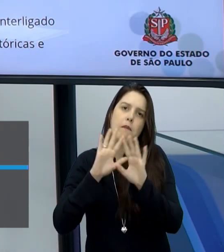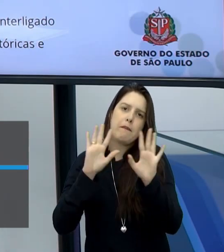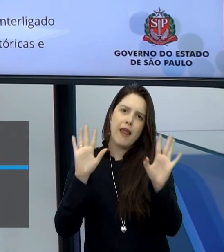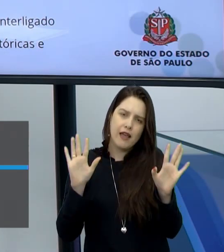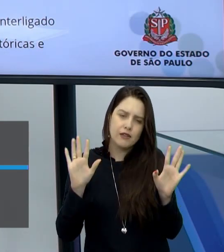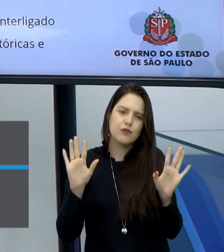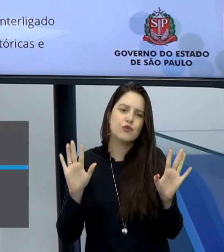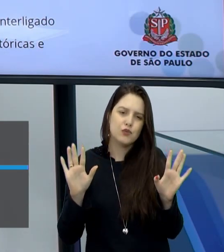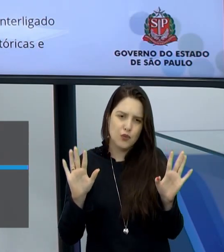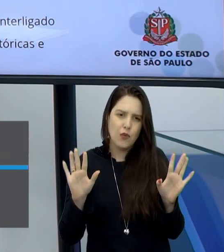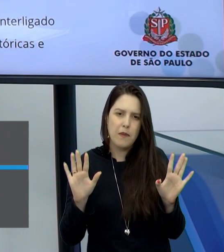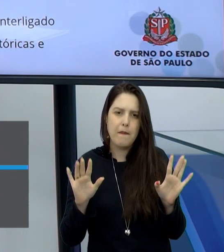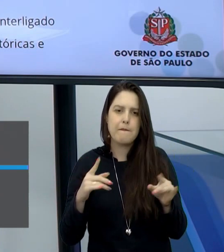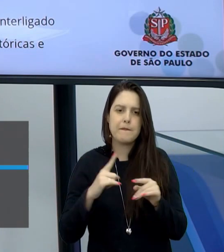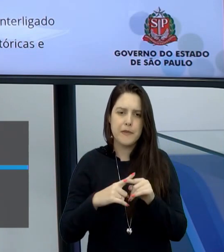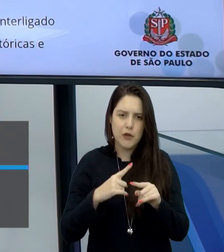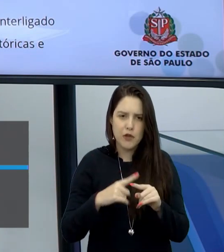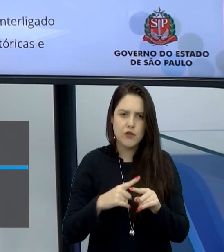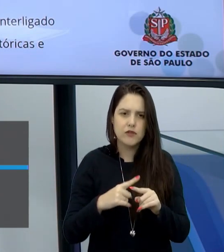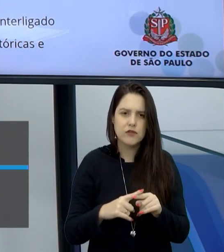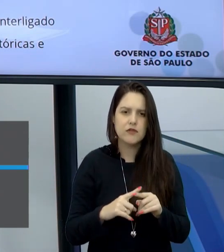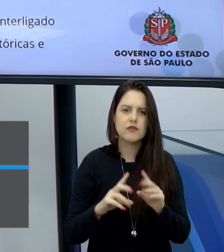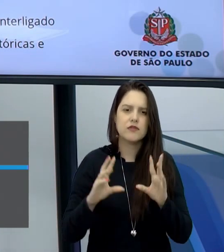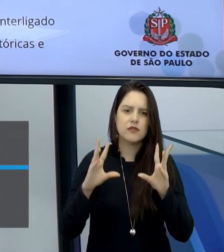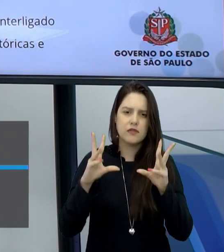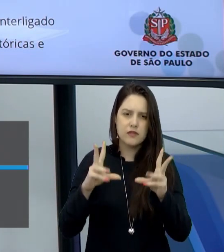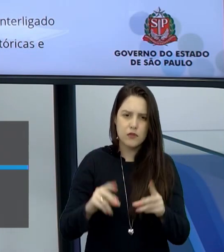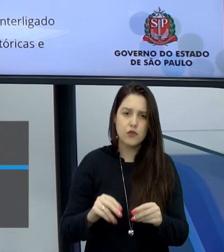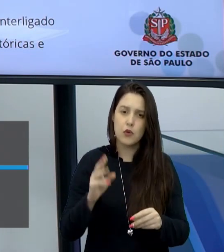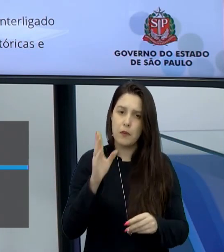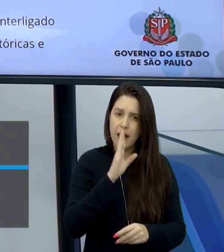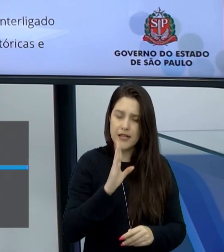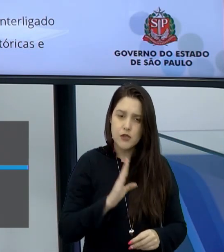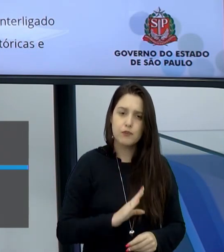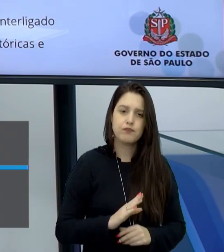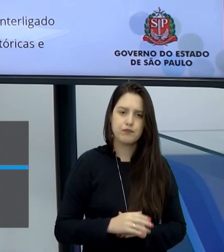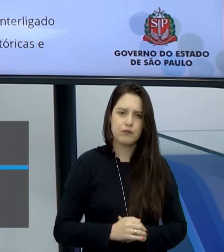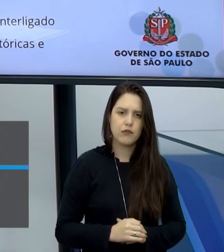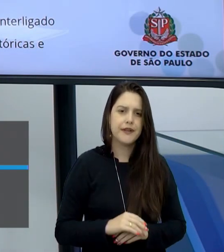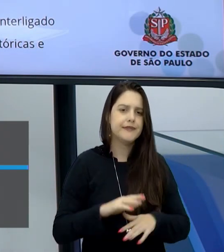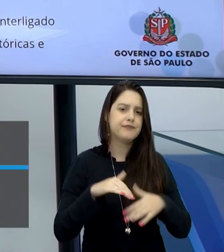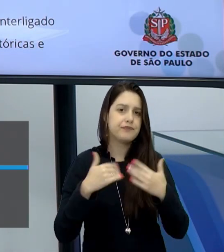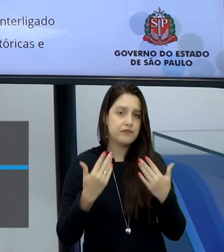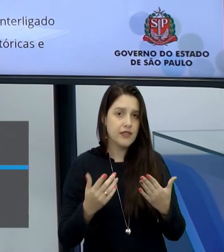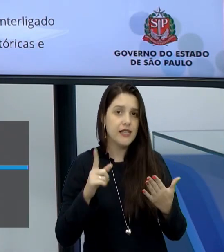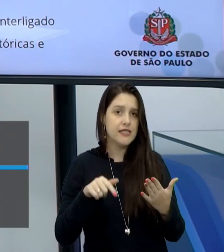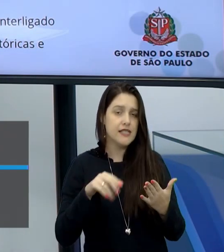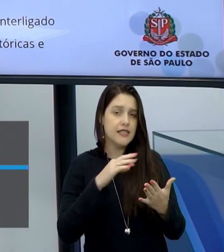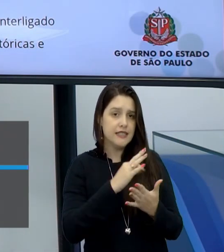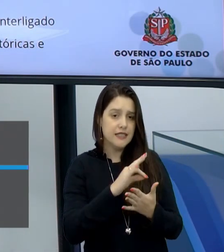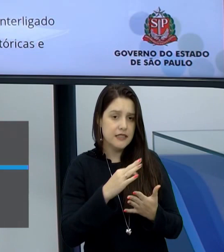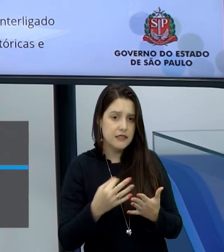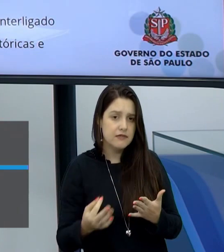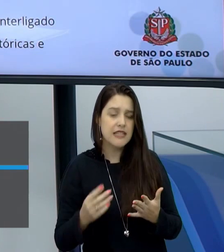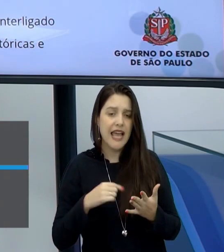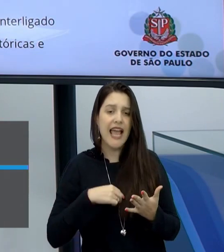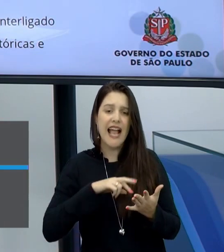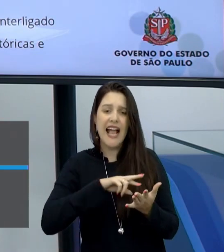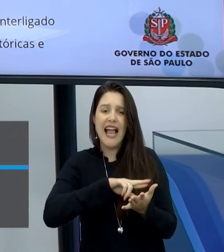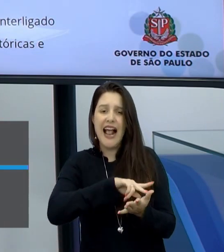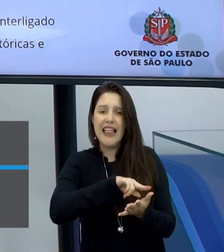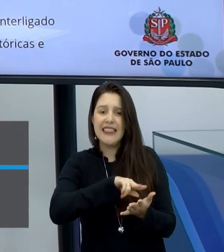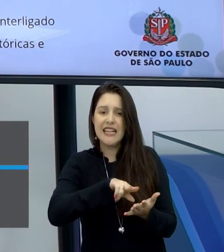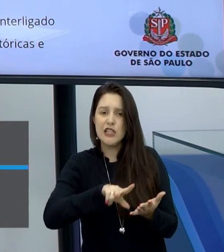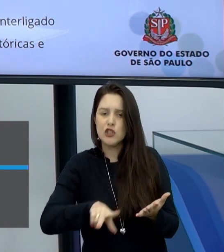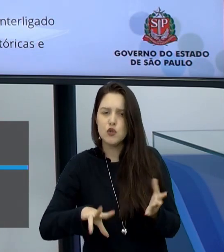nações originárias, das tribos, das nações originárias aqui do Brasil. Então, esses elementos eles vão caracterizar um indivíduo dentro